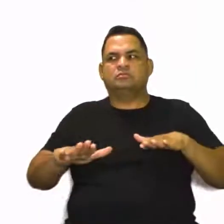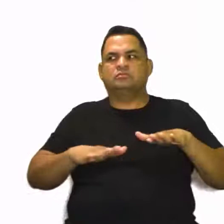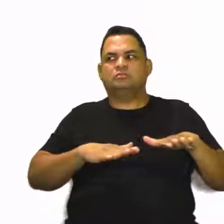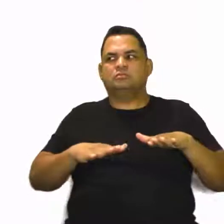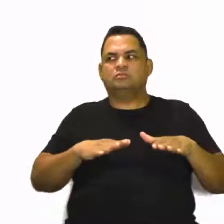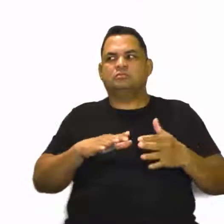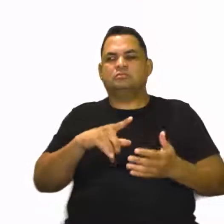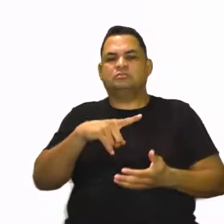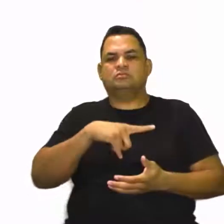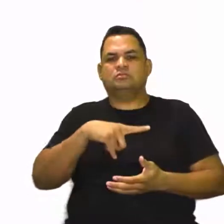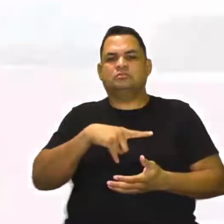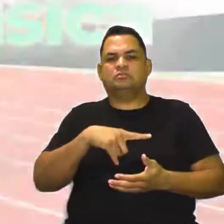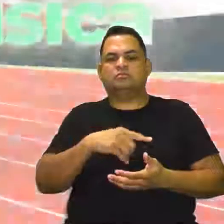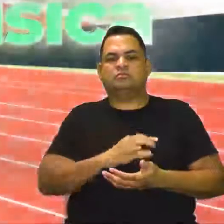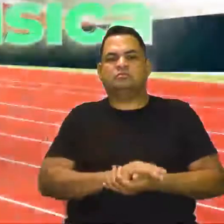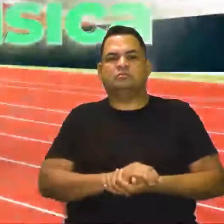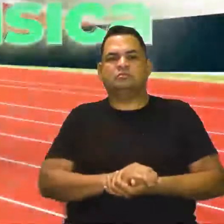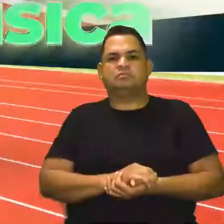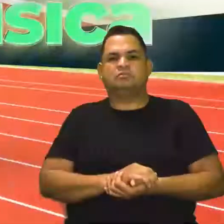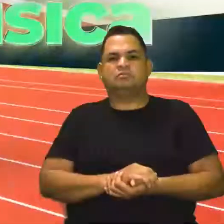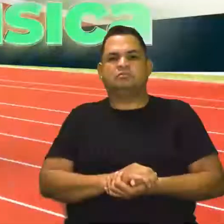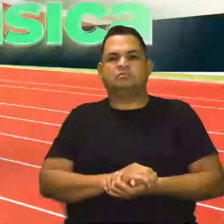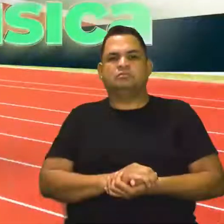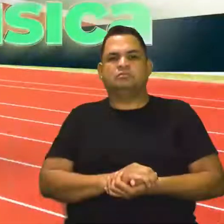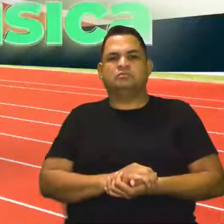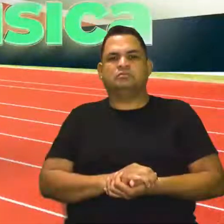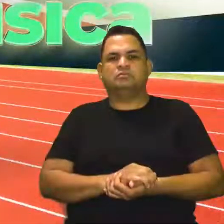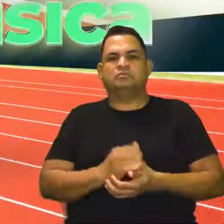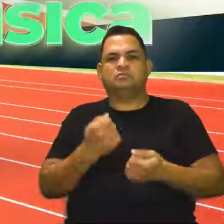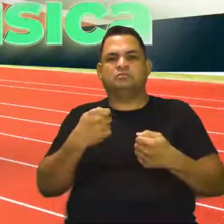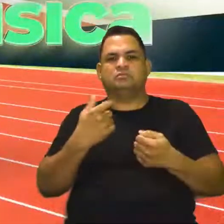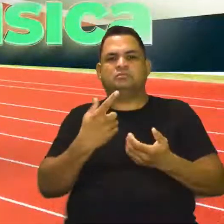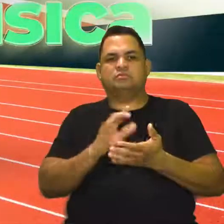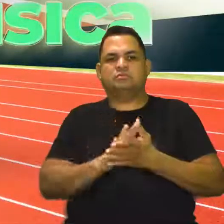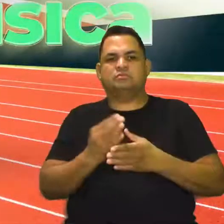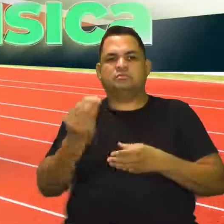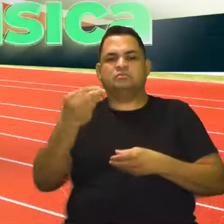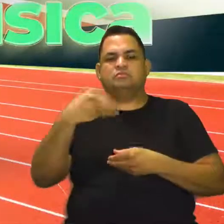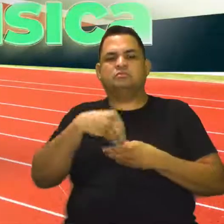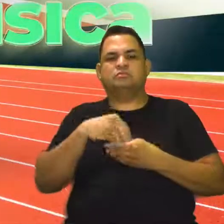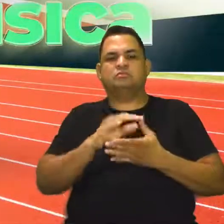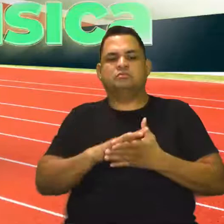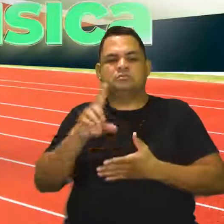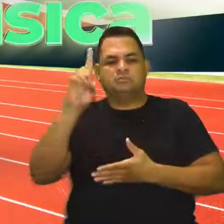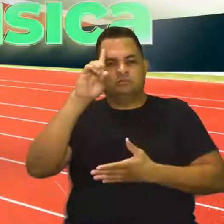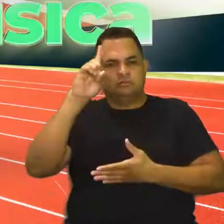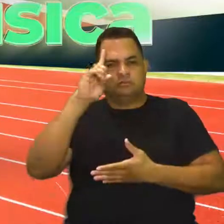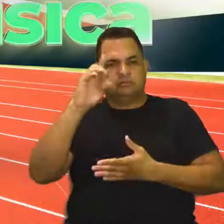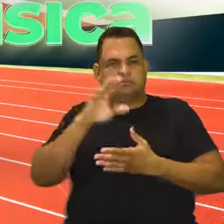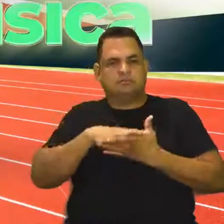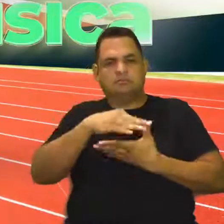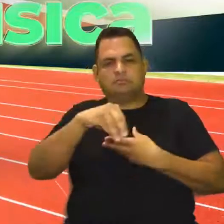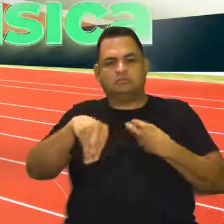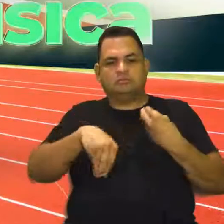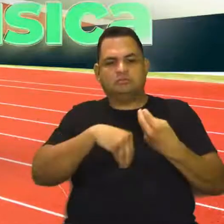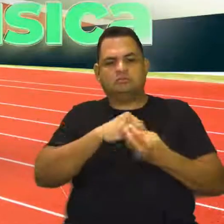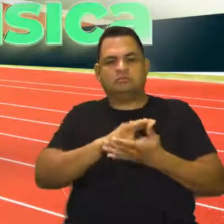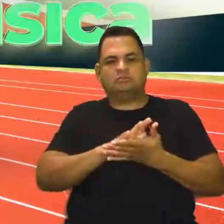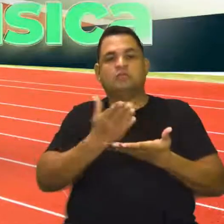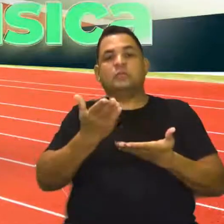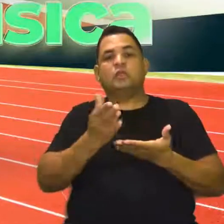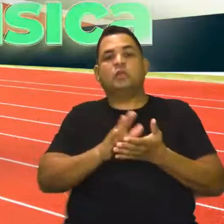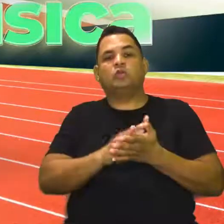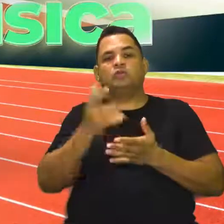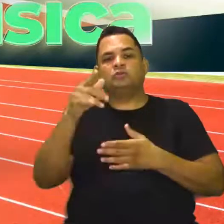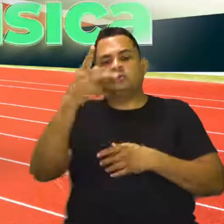Tem diversas possibilidades aí de movimento que vocês podem estar inserindo na rotina de vocês, podem estar envolvendo outras pessoas